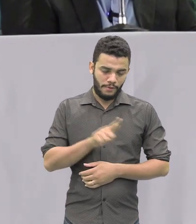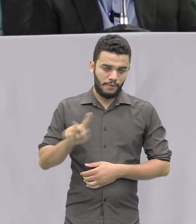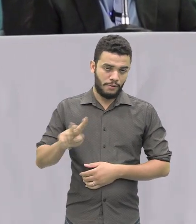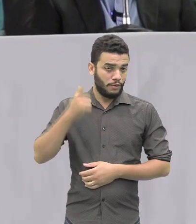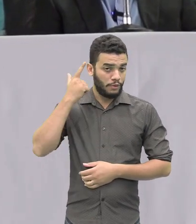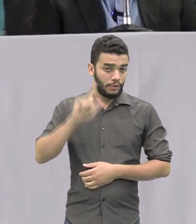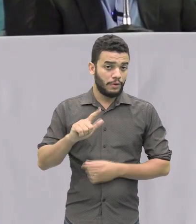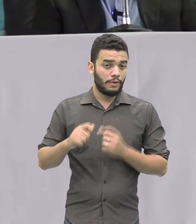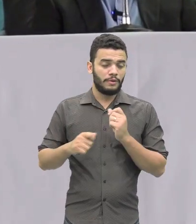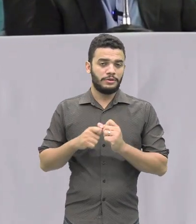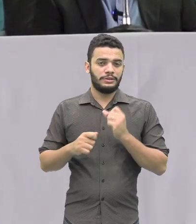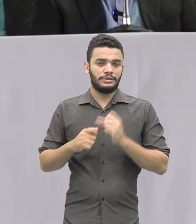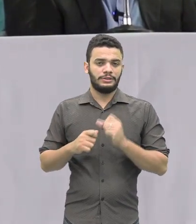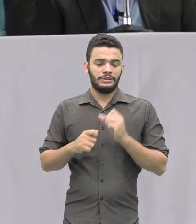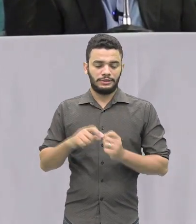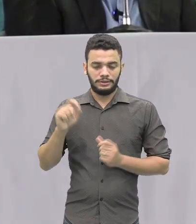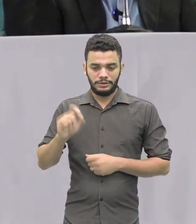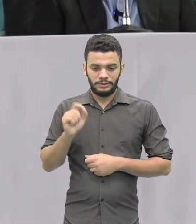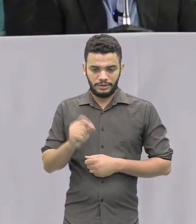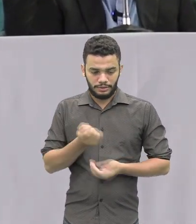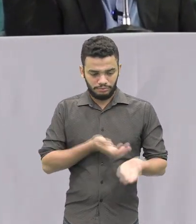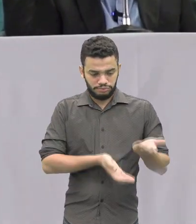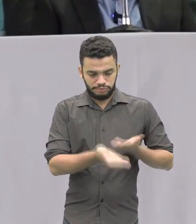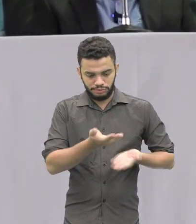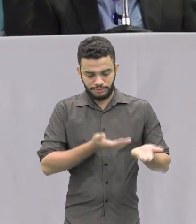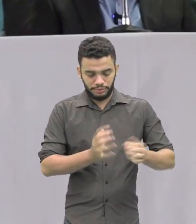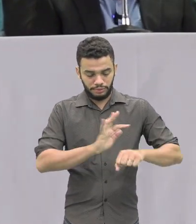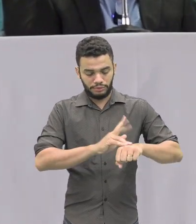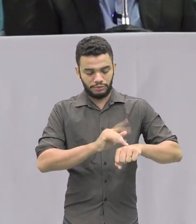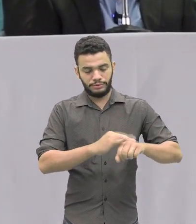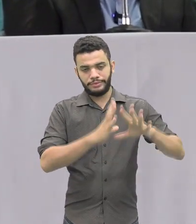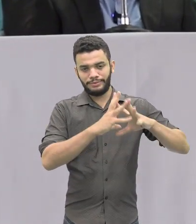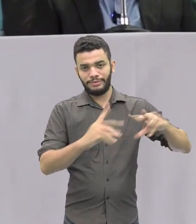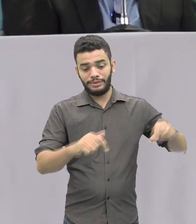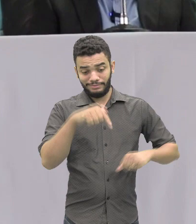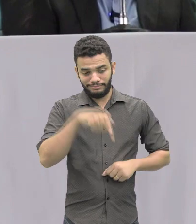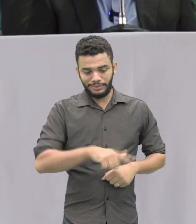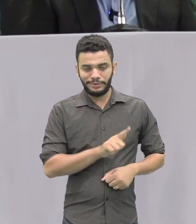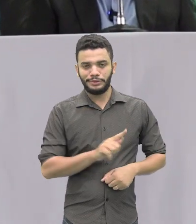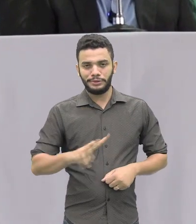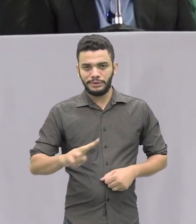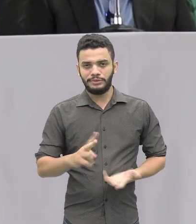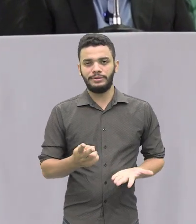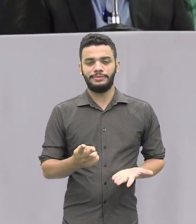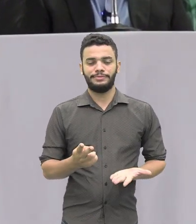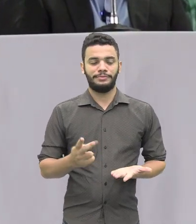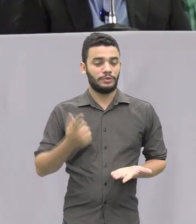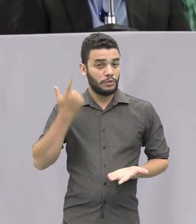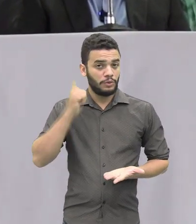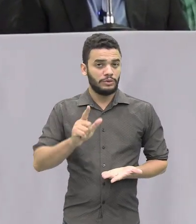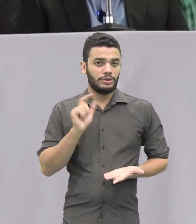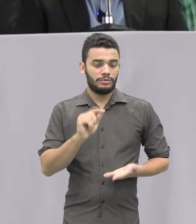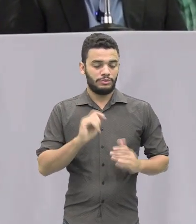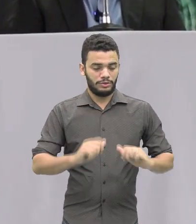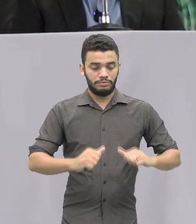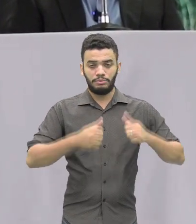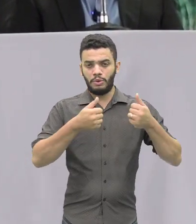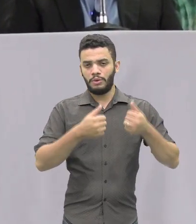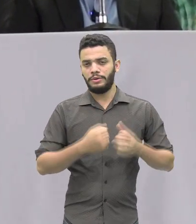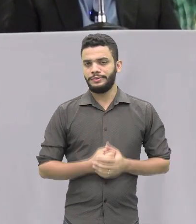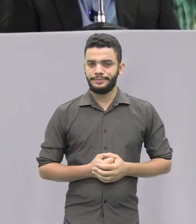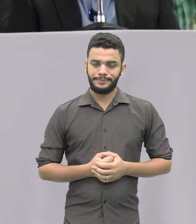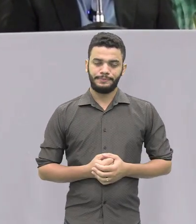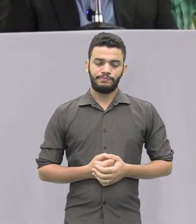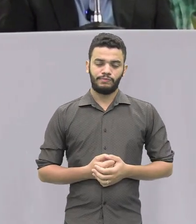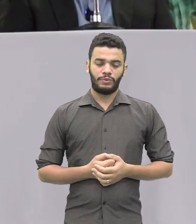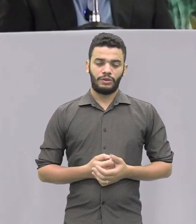consegue já tratar de algumas crianças é lógico que não é ideal era necessário que esquece mais mas já tivemos esse primeiro